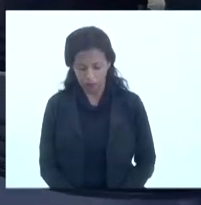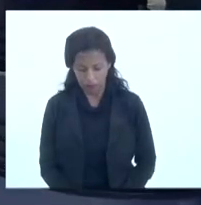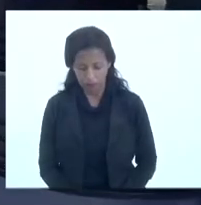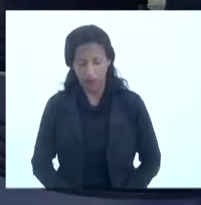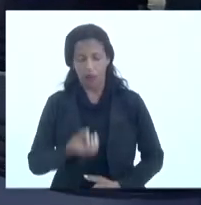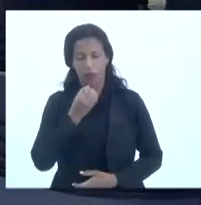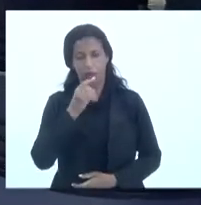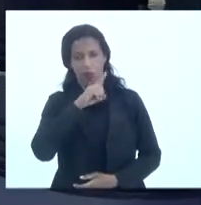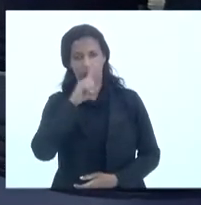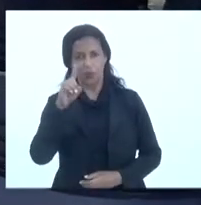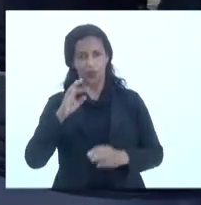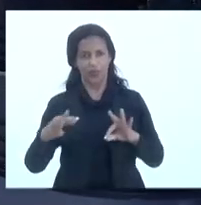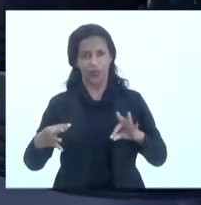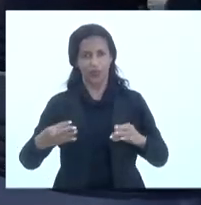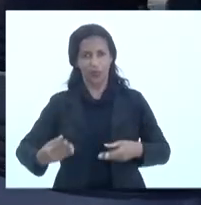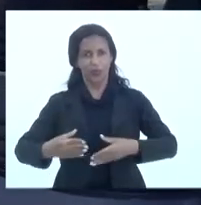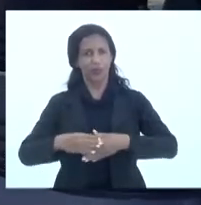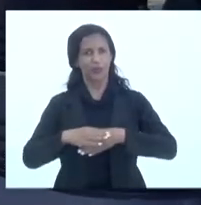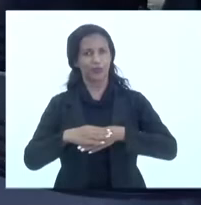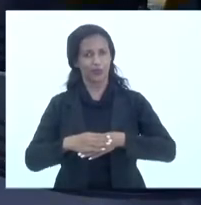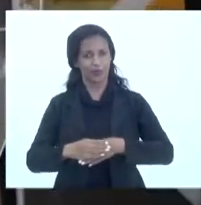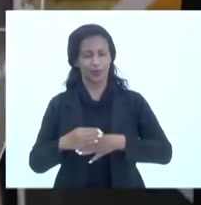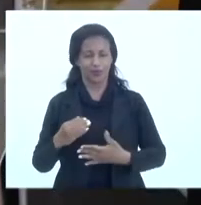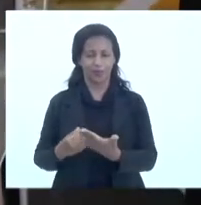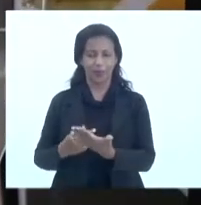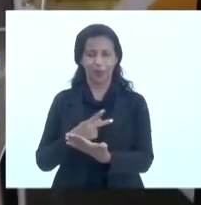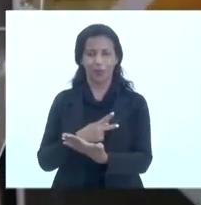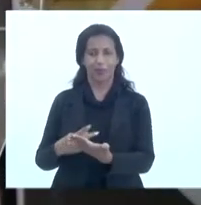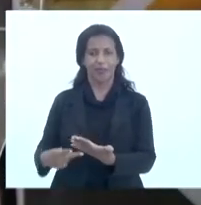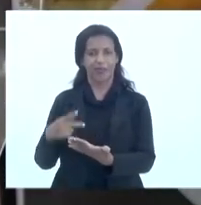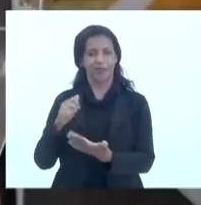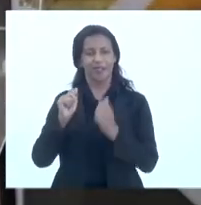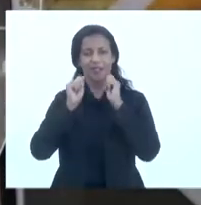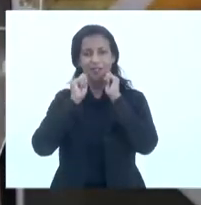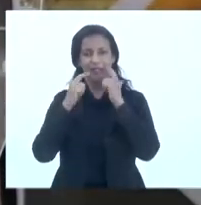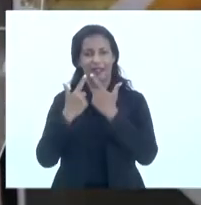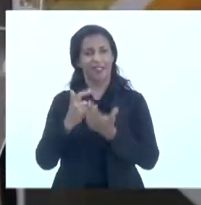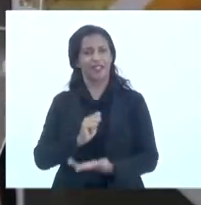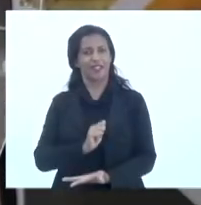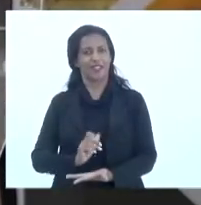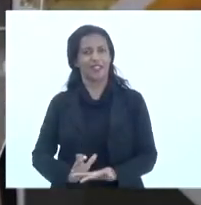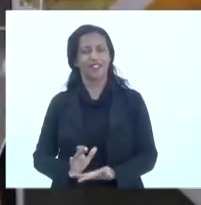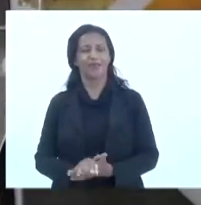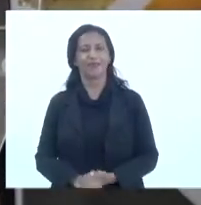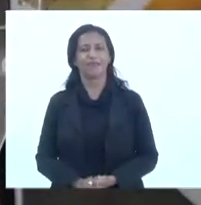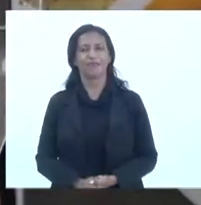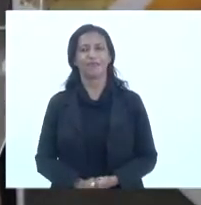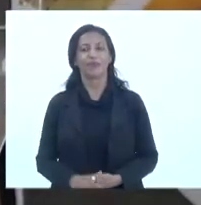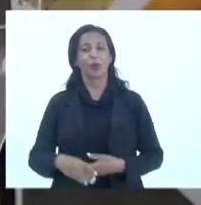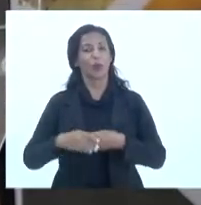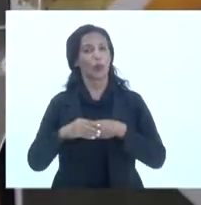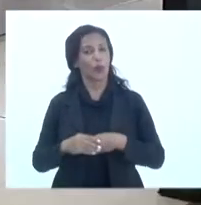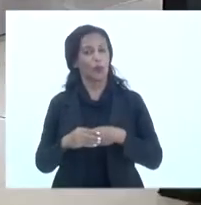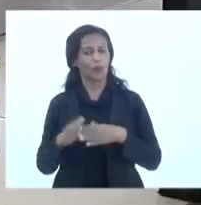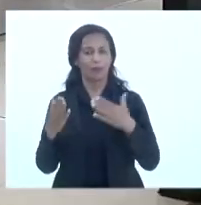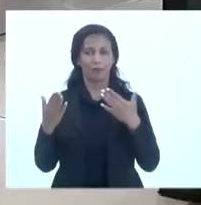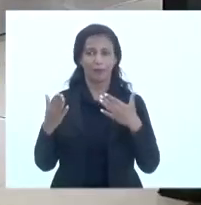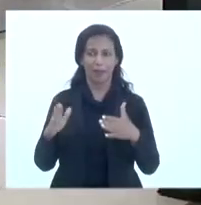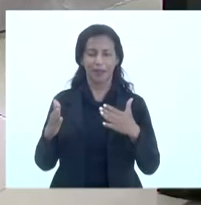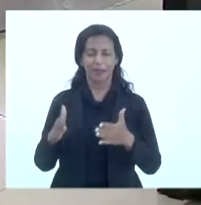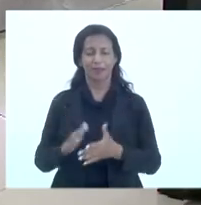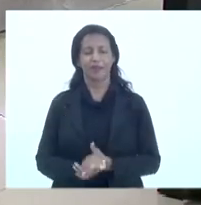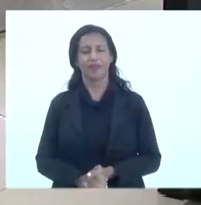Bom dia a todos. Cumprimento aqui o nosso presidente da LERJ, o deputado André Siciliano, cumprimentando e parabenizando, né, por